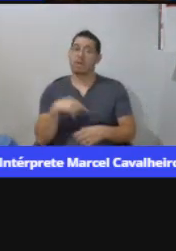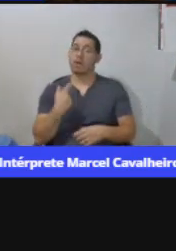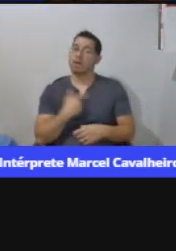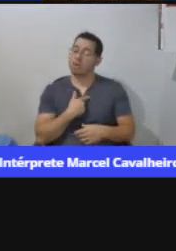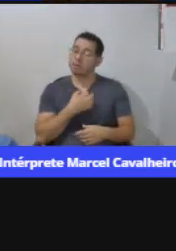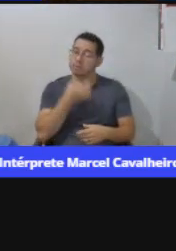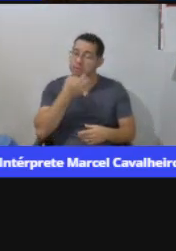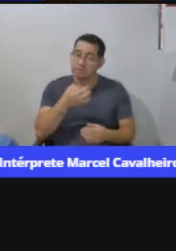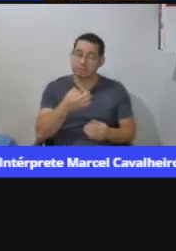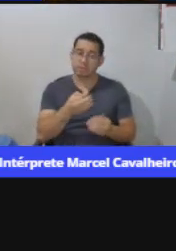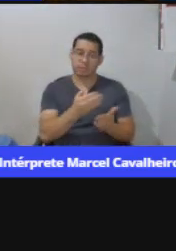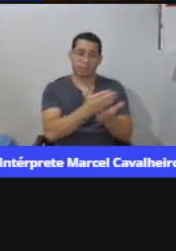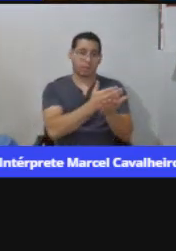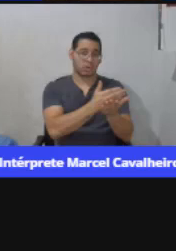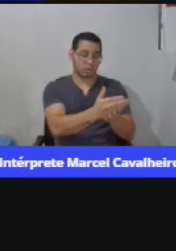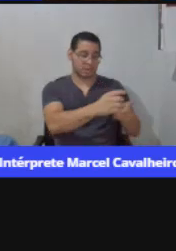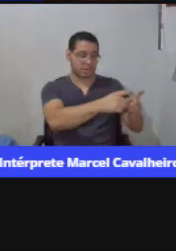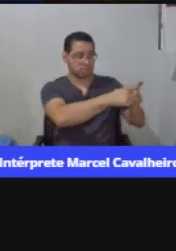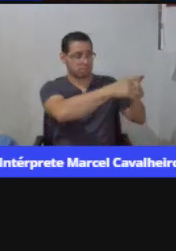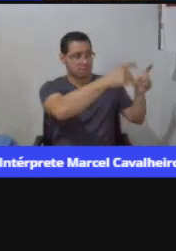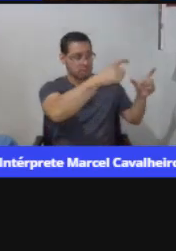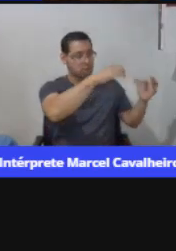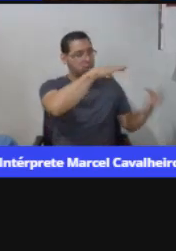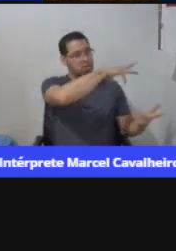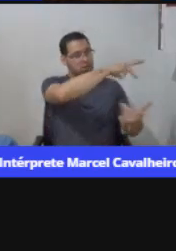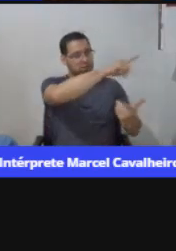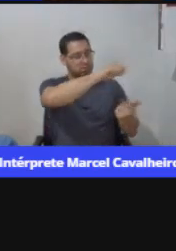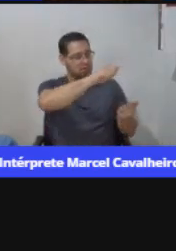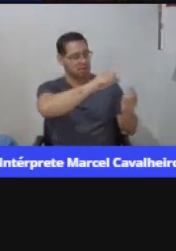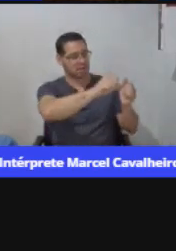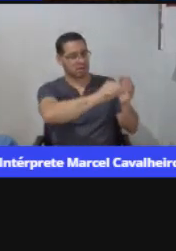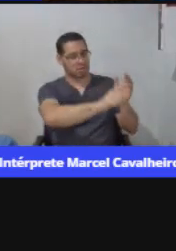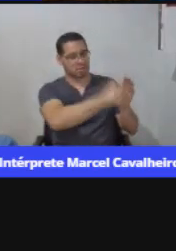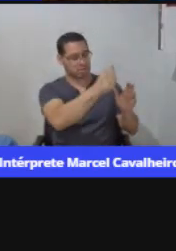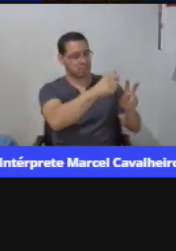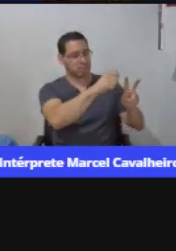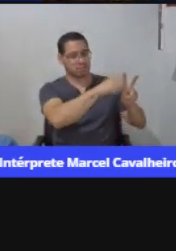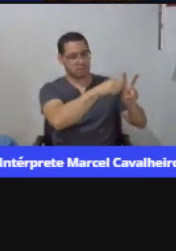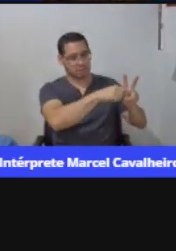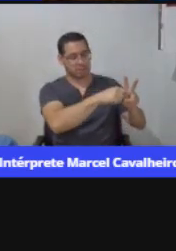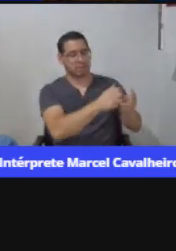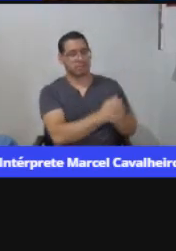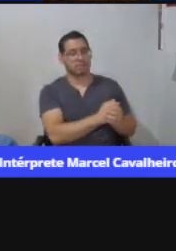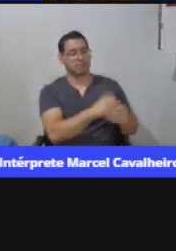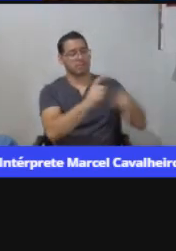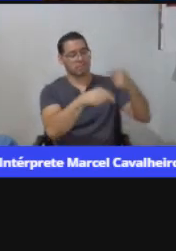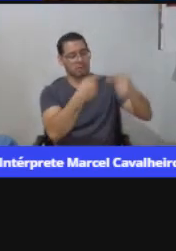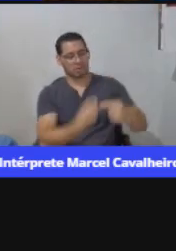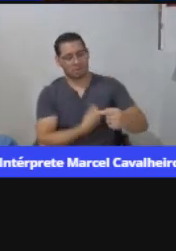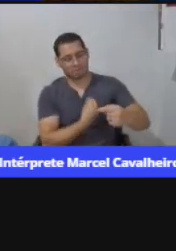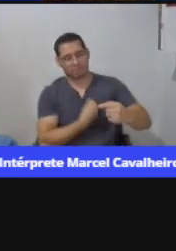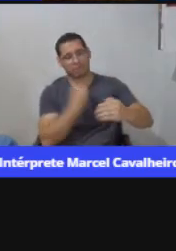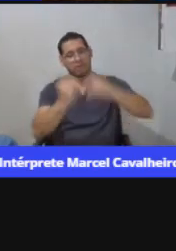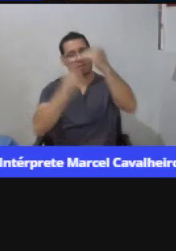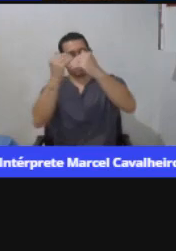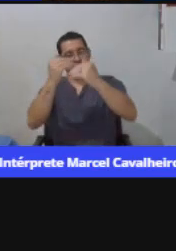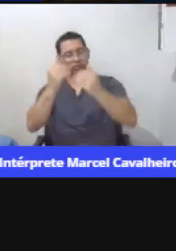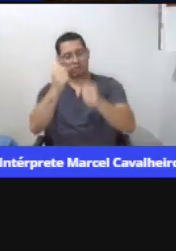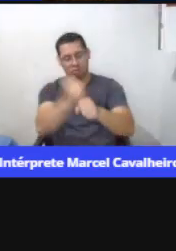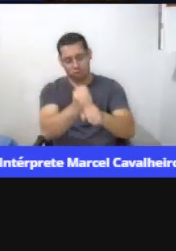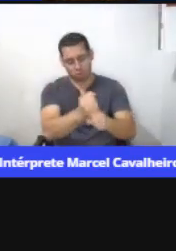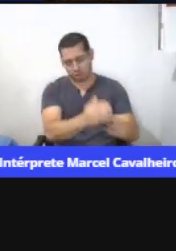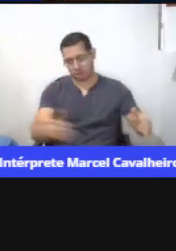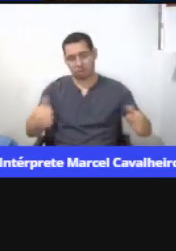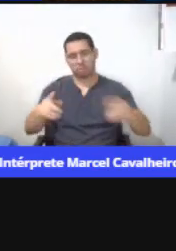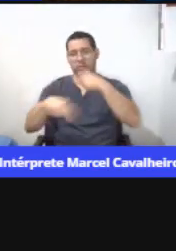do macro, que é Terra e Universo, no primeiro bimestre, passar por vida e evolução durante o ano e